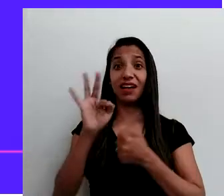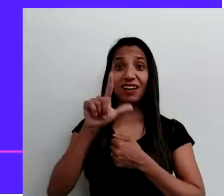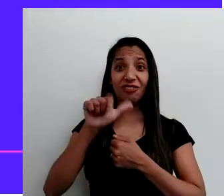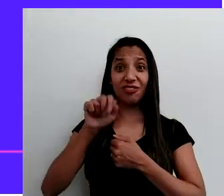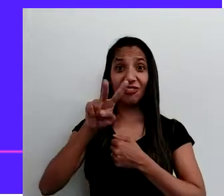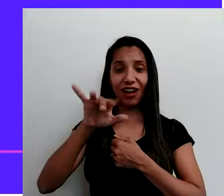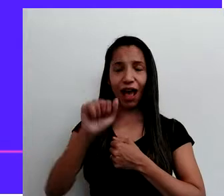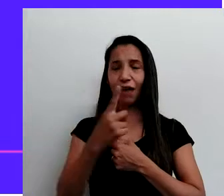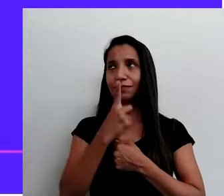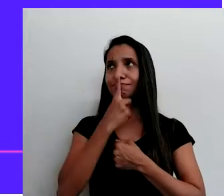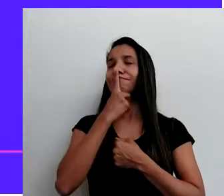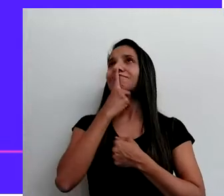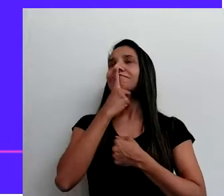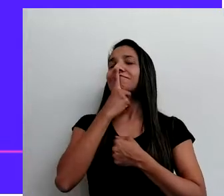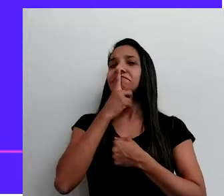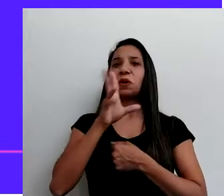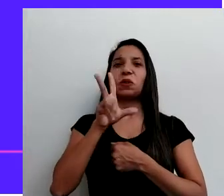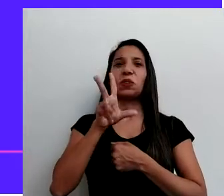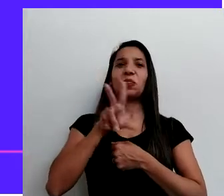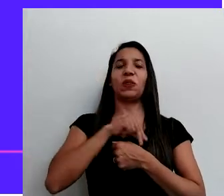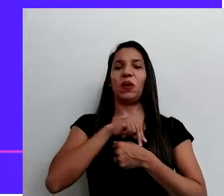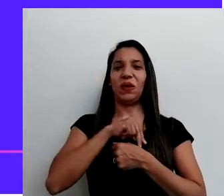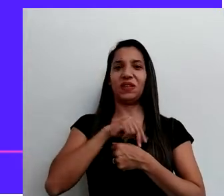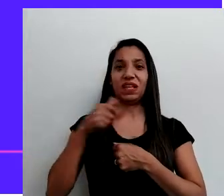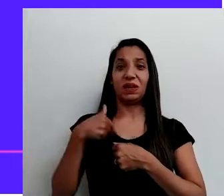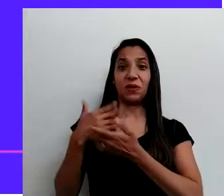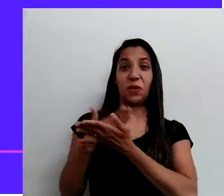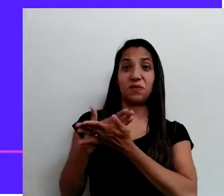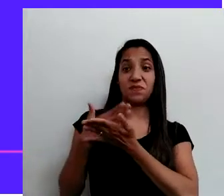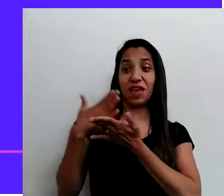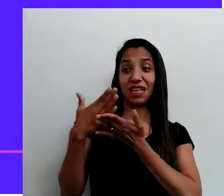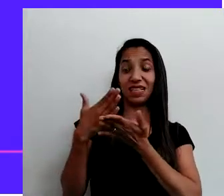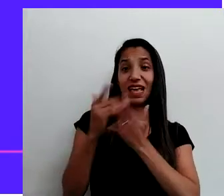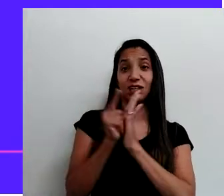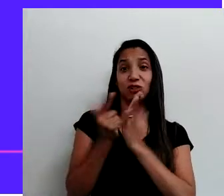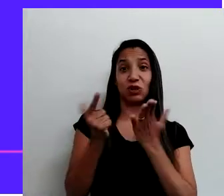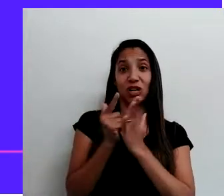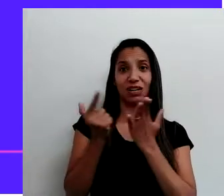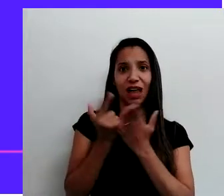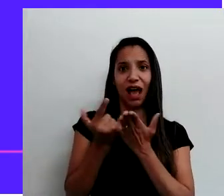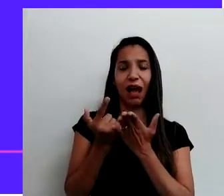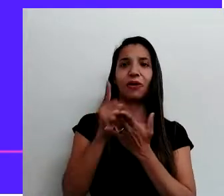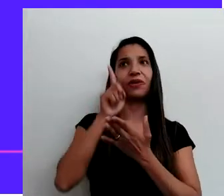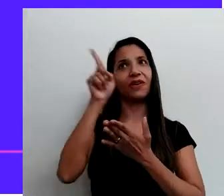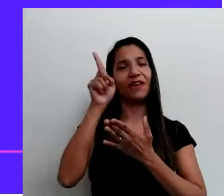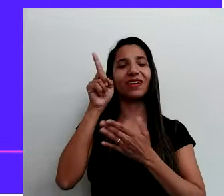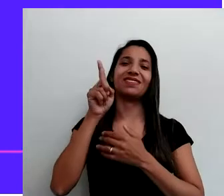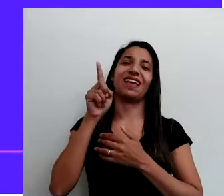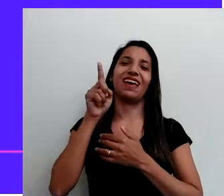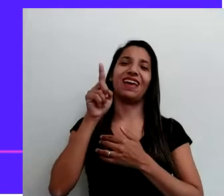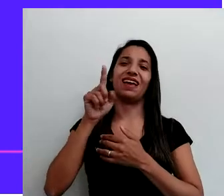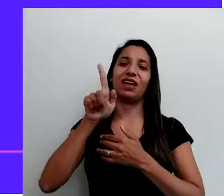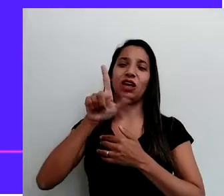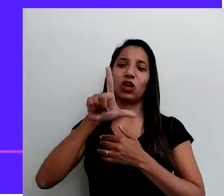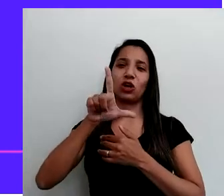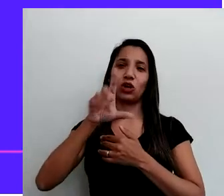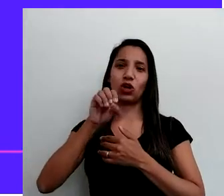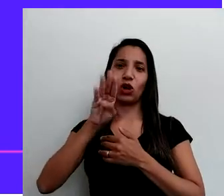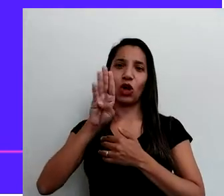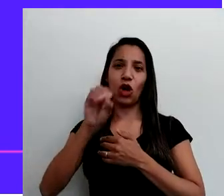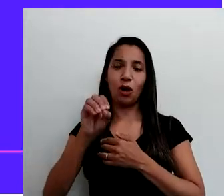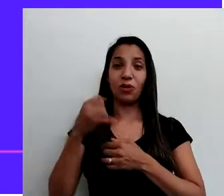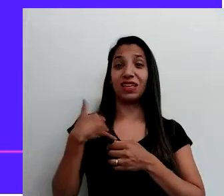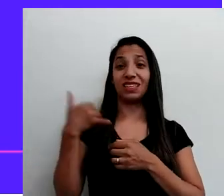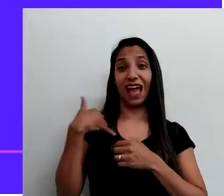inspiração desde o início da minha carreira, quando eu comecei Foca lá no Globo. A diferença de idade entre a gente é pequena, mas a Flávia